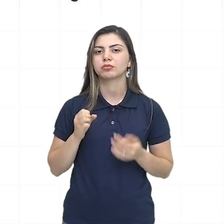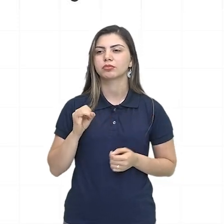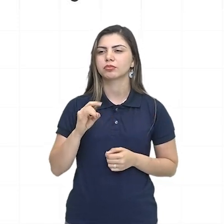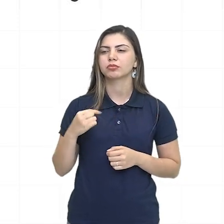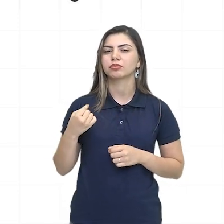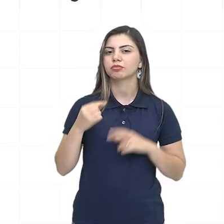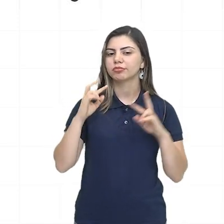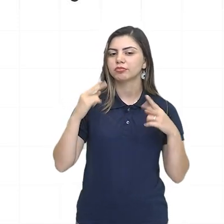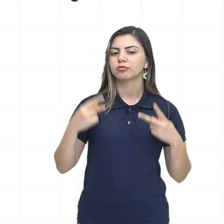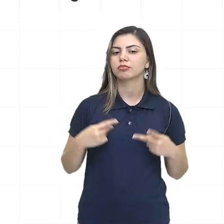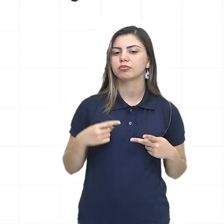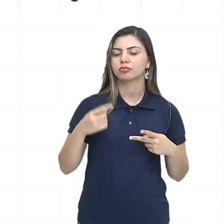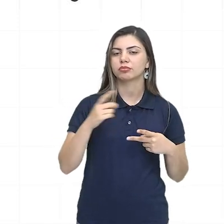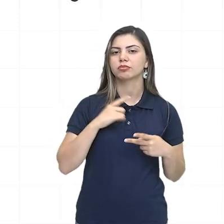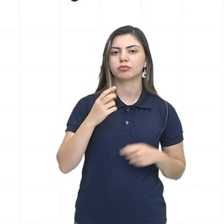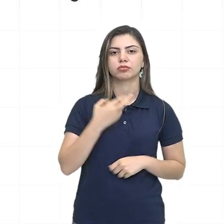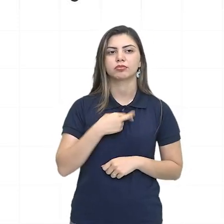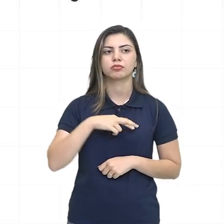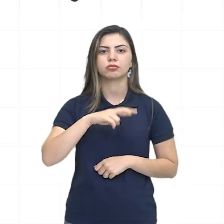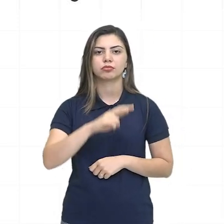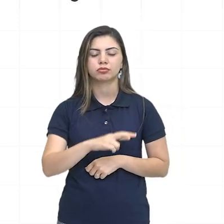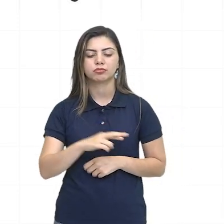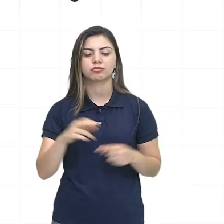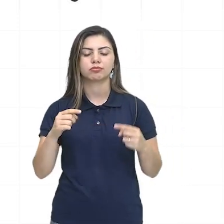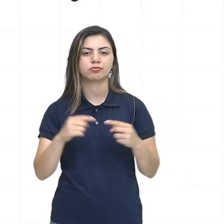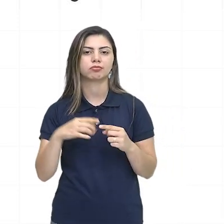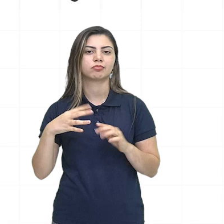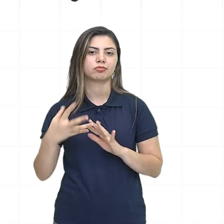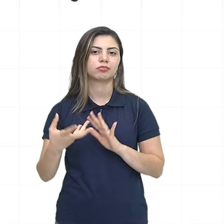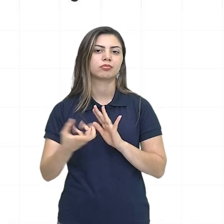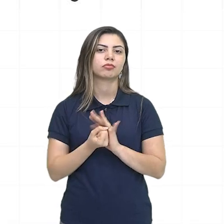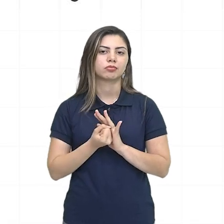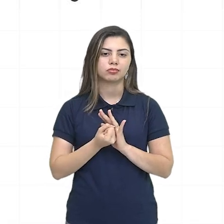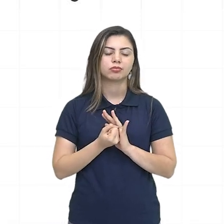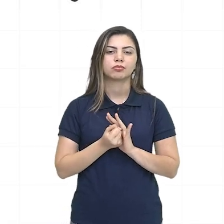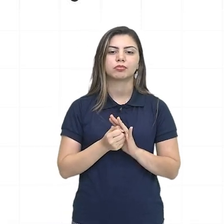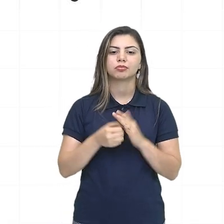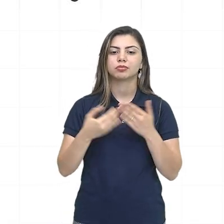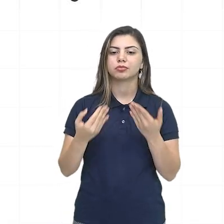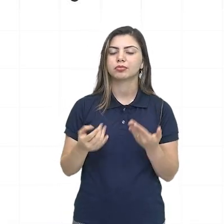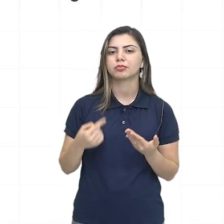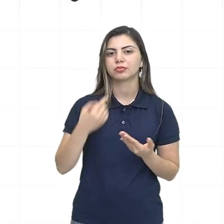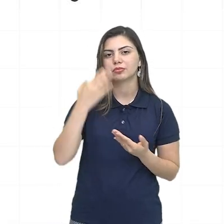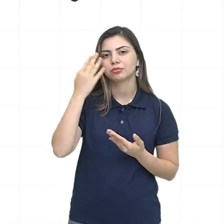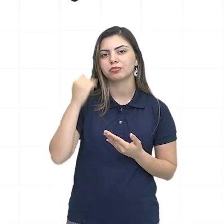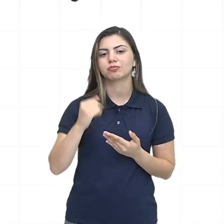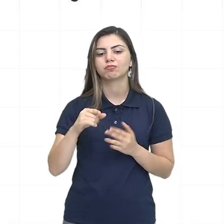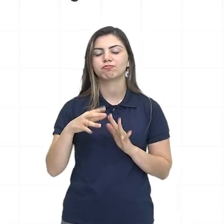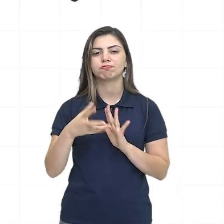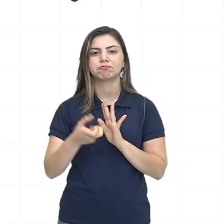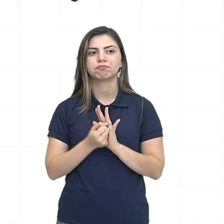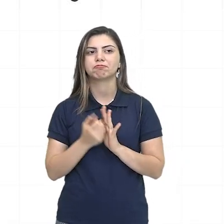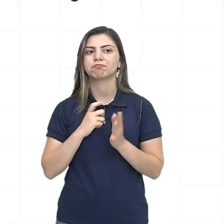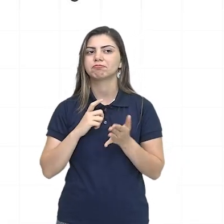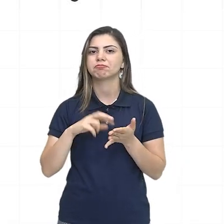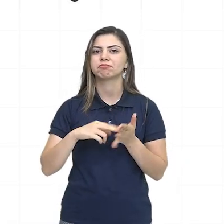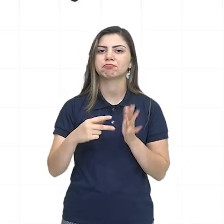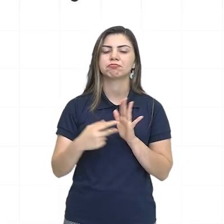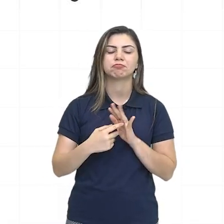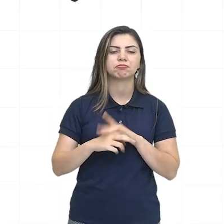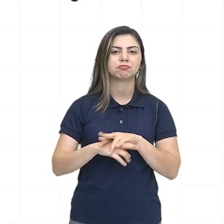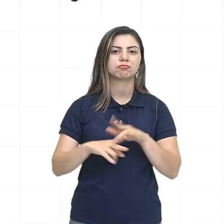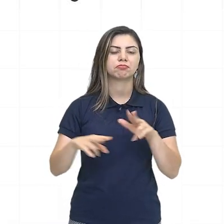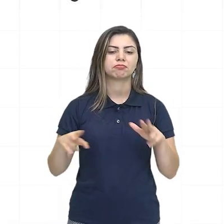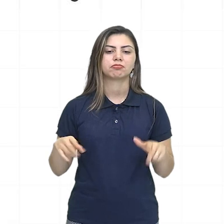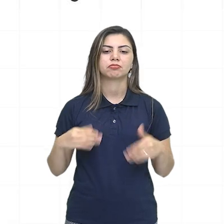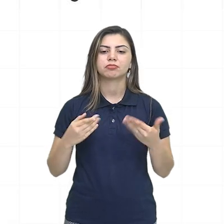ser religioso e é um ser simbólico, a religião ela é profundamente simbólica. Na religião,